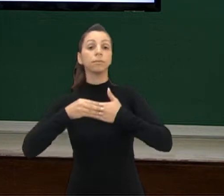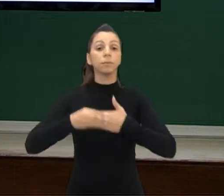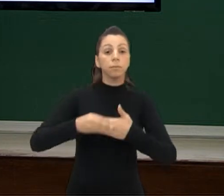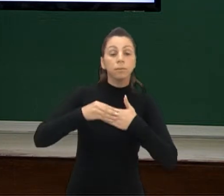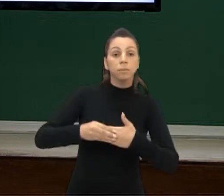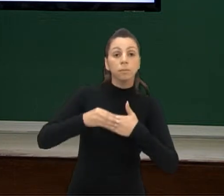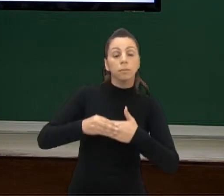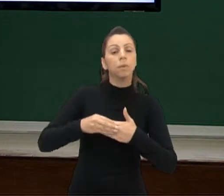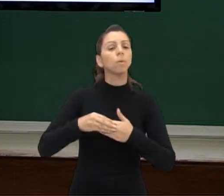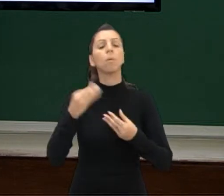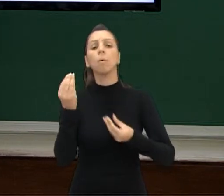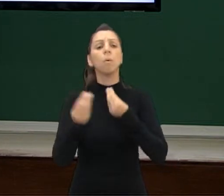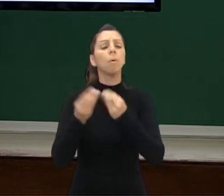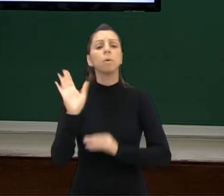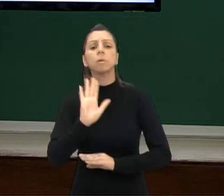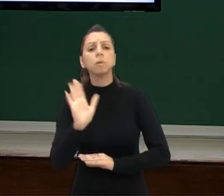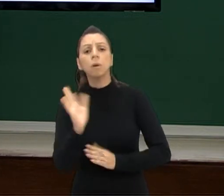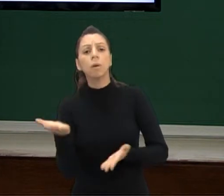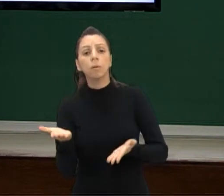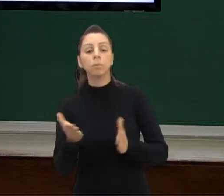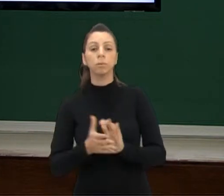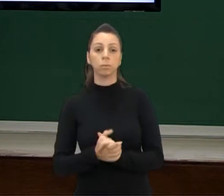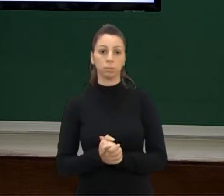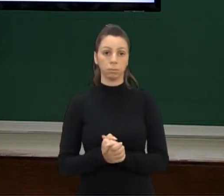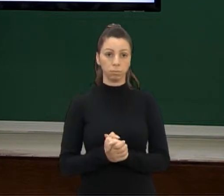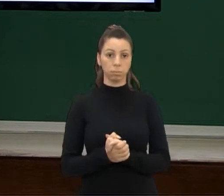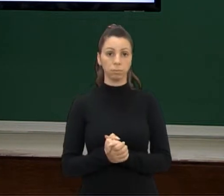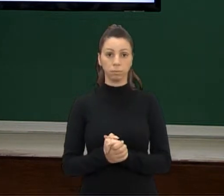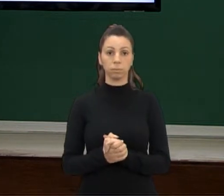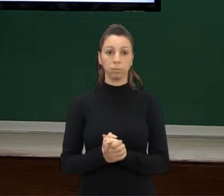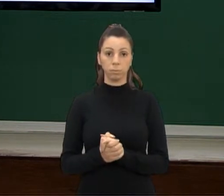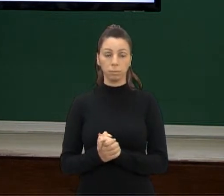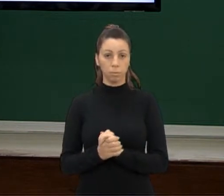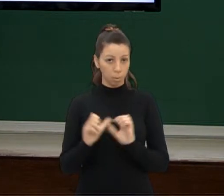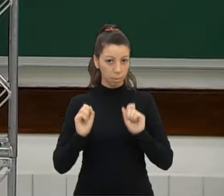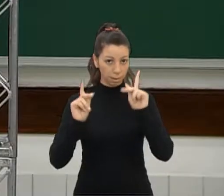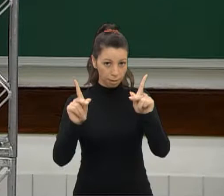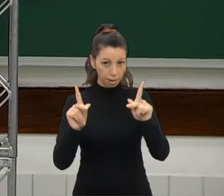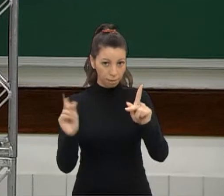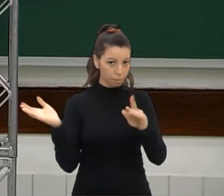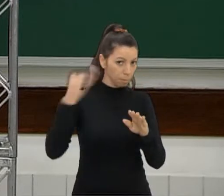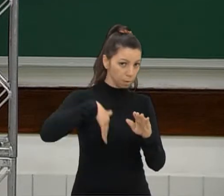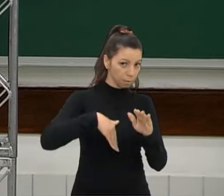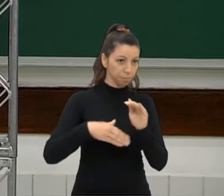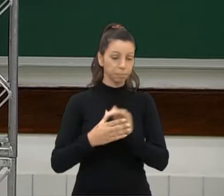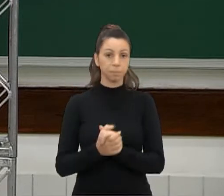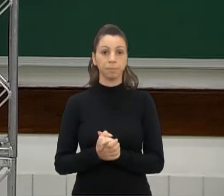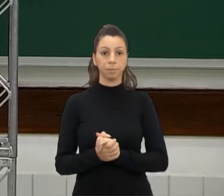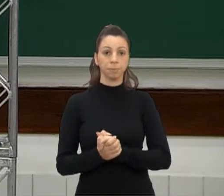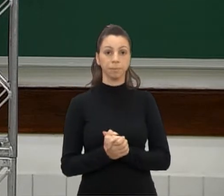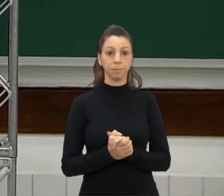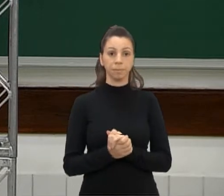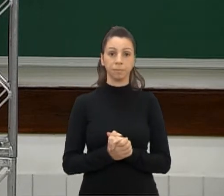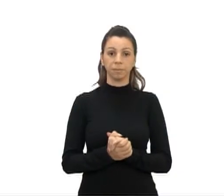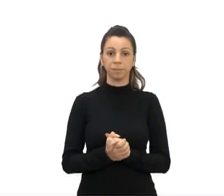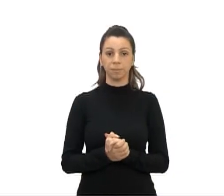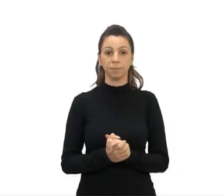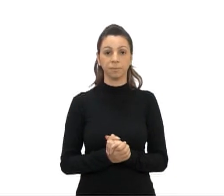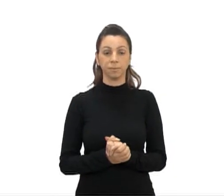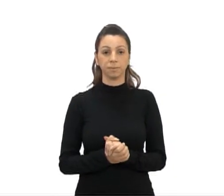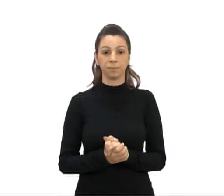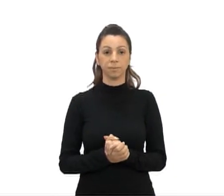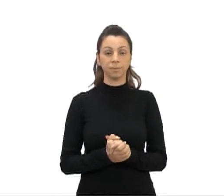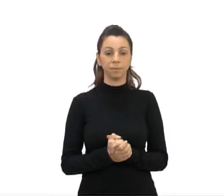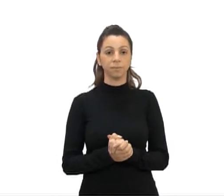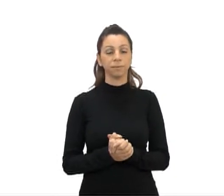como é que a gente dá tchau, como é que a gente se despede. Beleza? Vamos lá? Então, se sim.